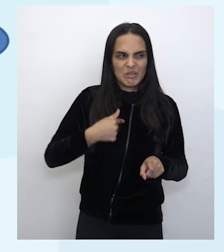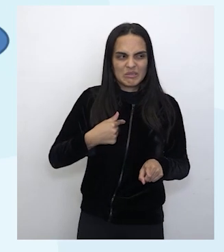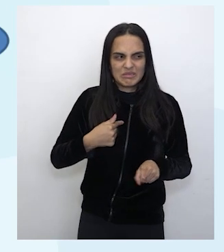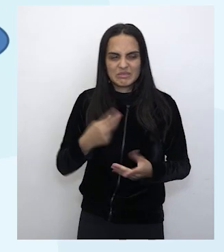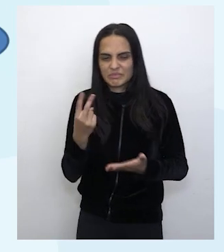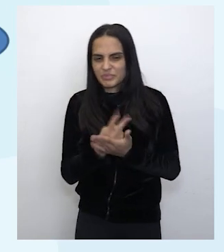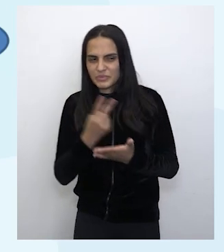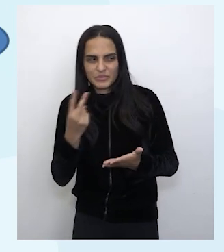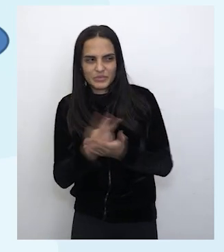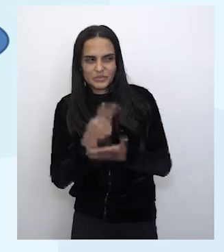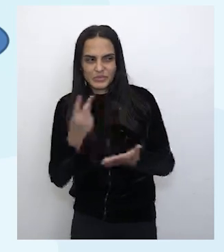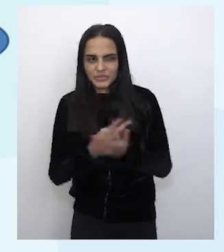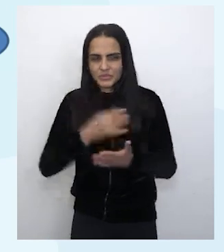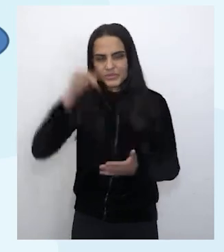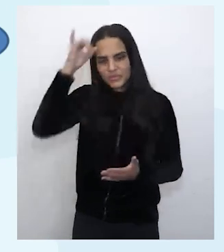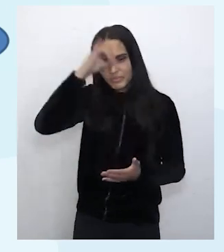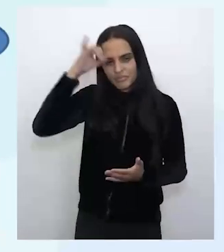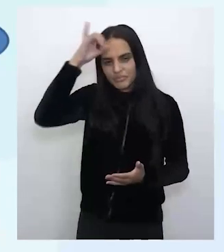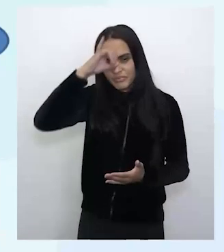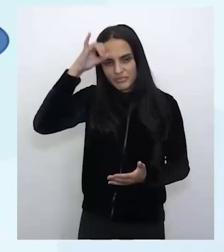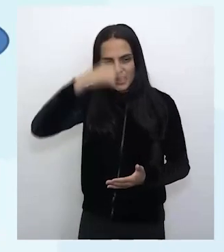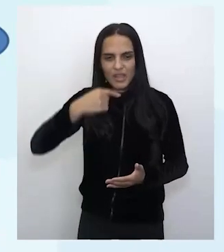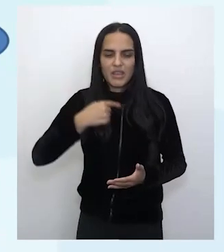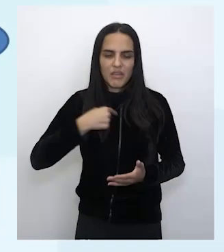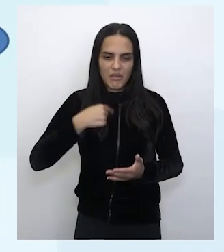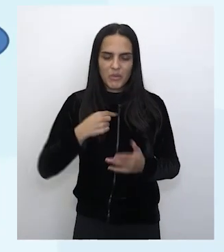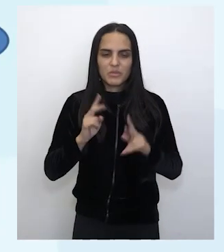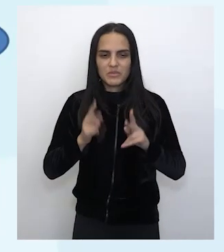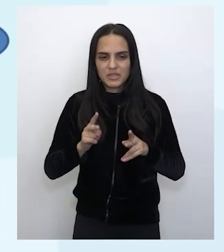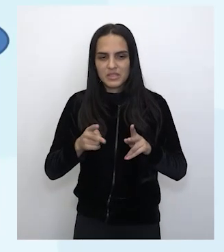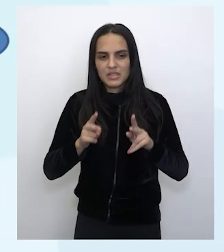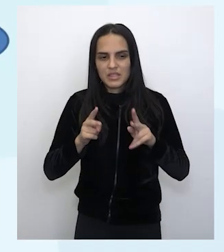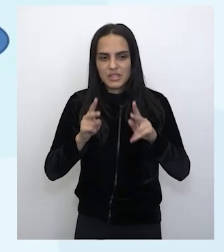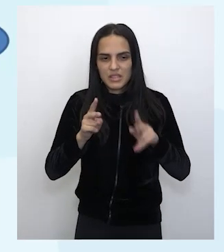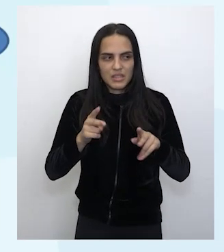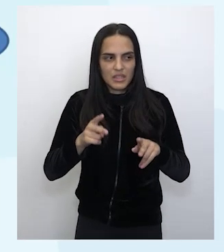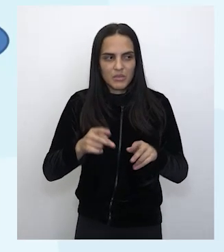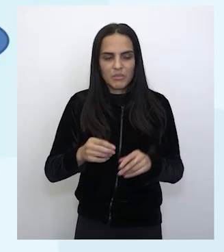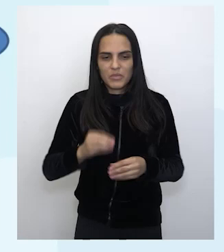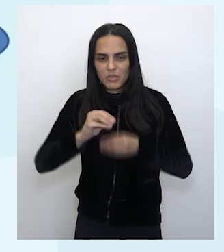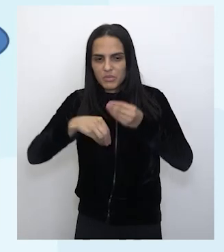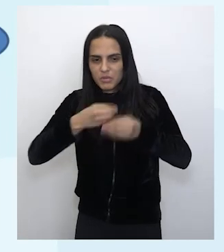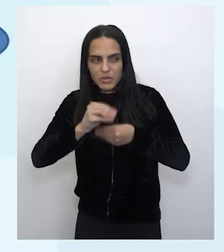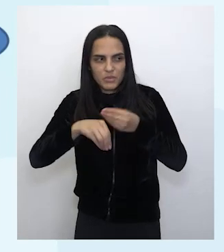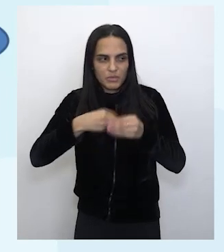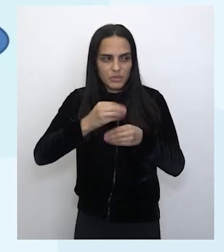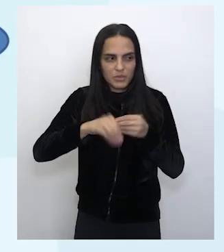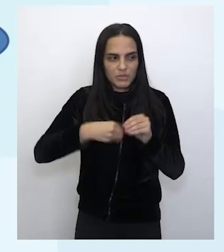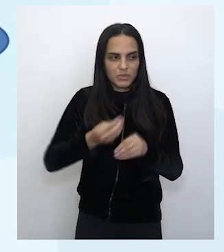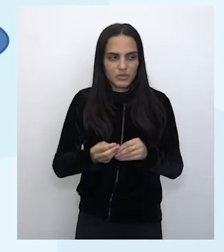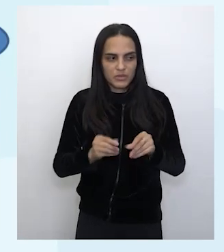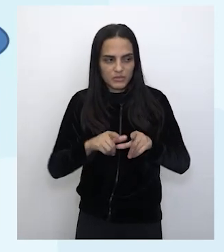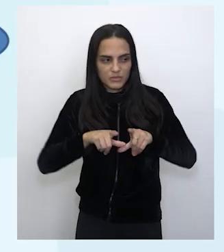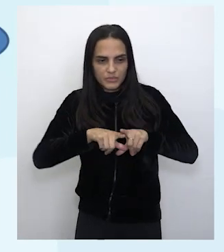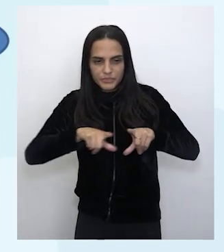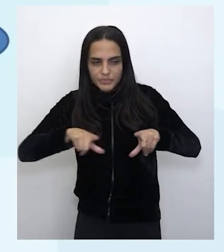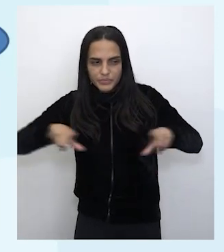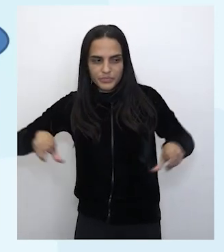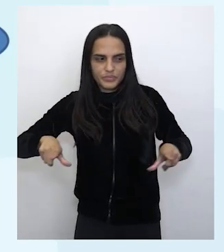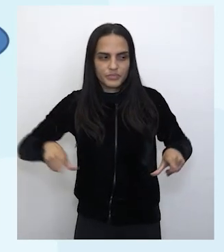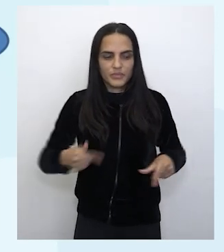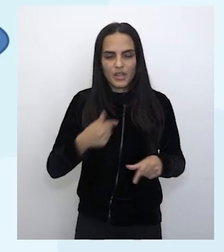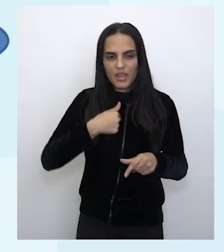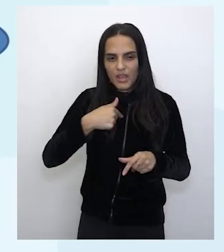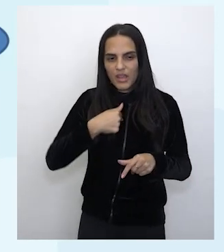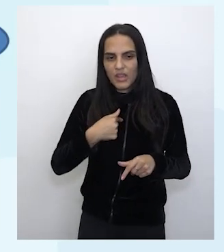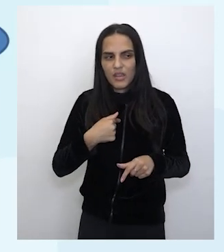absurdo. Eu que tenho enrolado os pés publicamente nos tapetes das etiquetas, que tenho sido